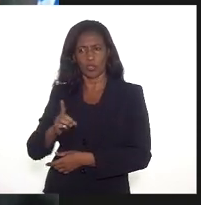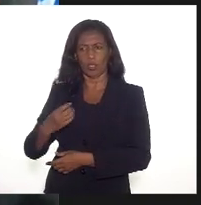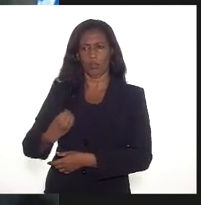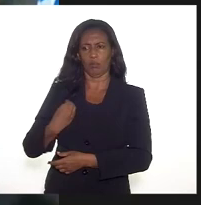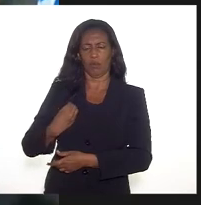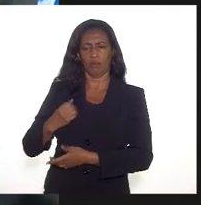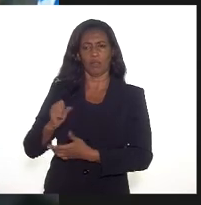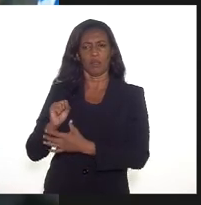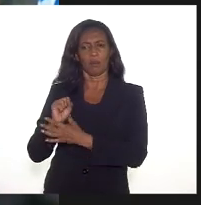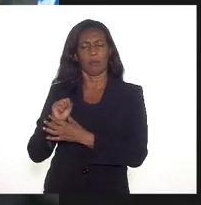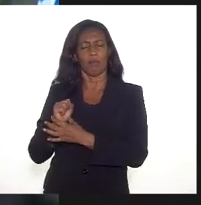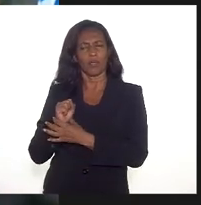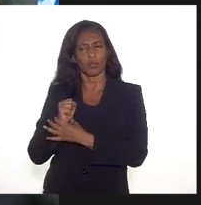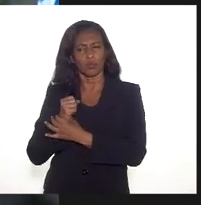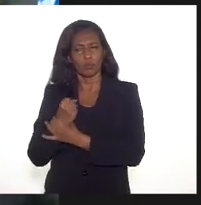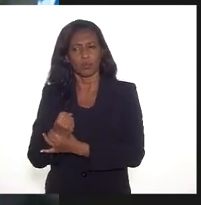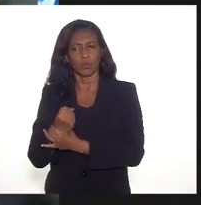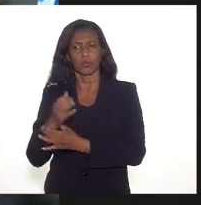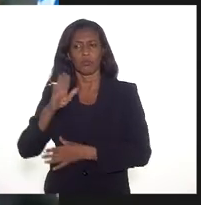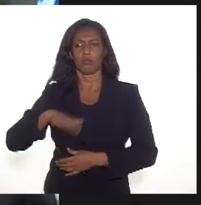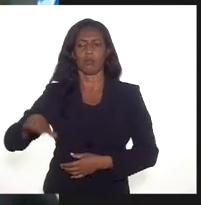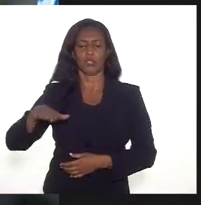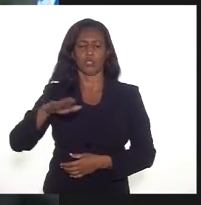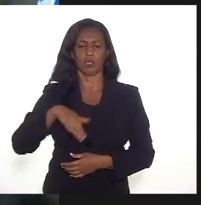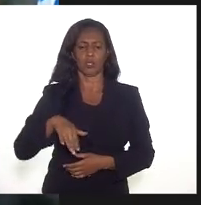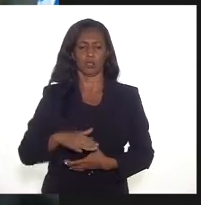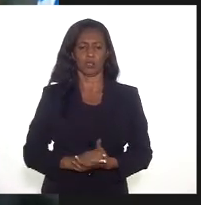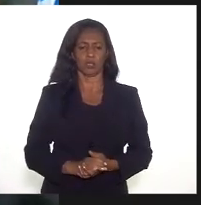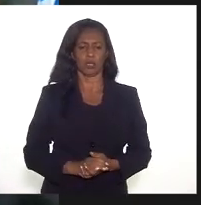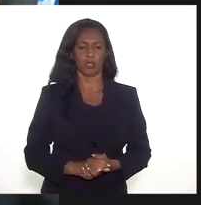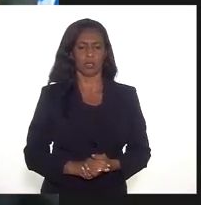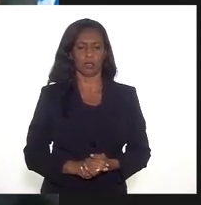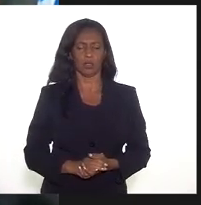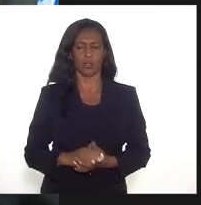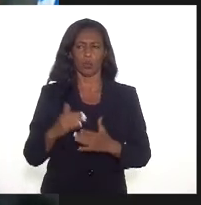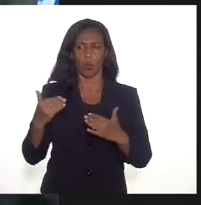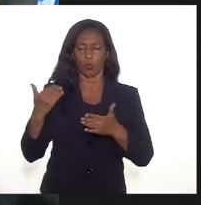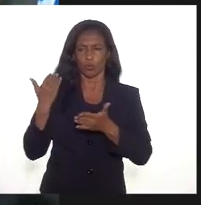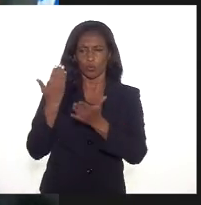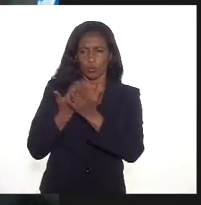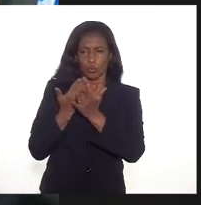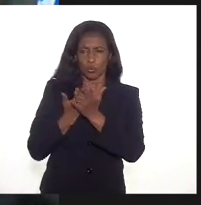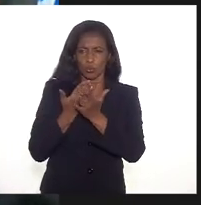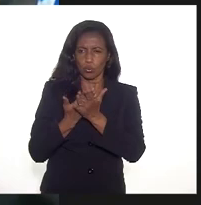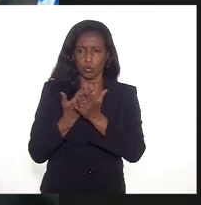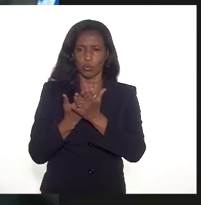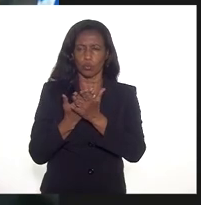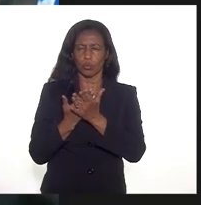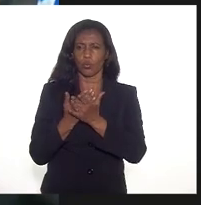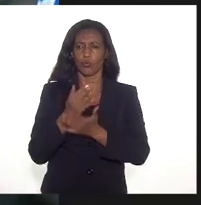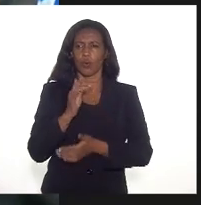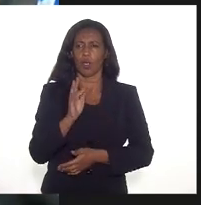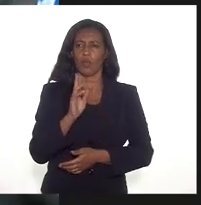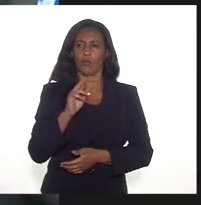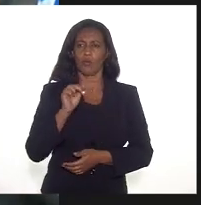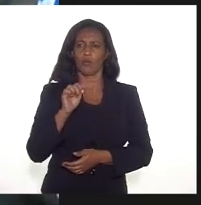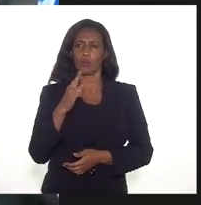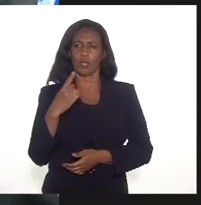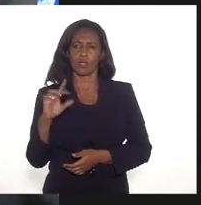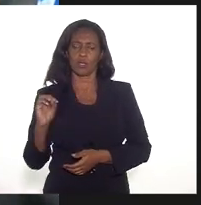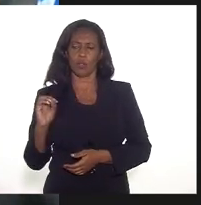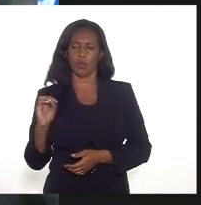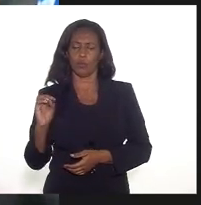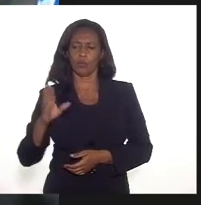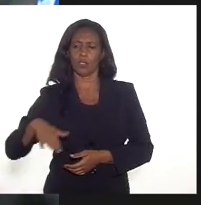mais segura para nossas crianças. De acordo com um recente estudo da Fundação Infância e Adolescência, a